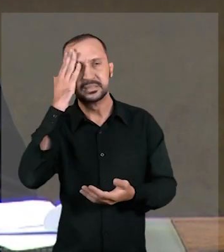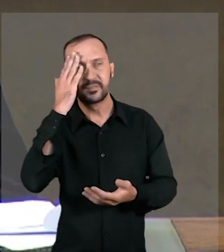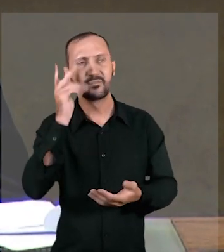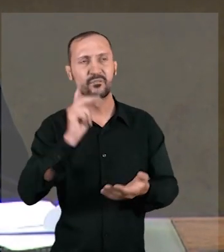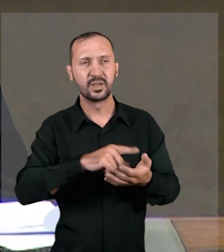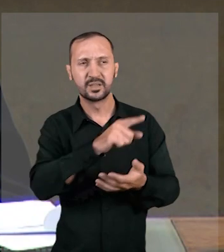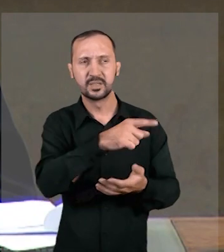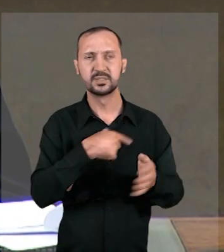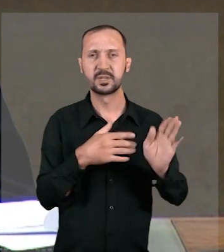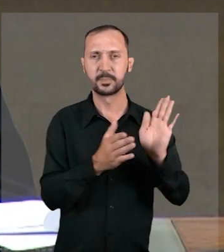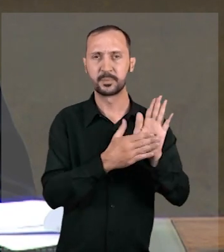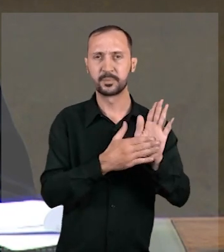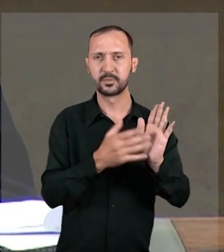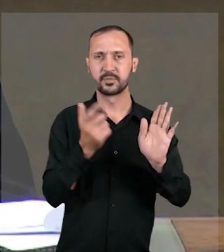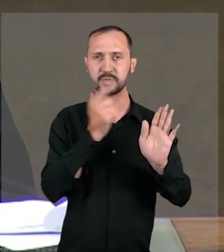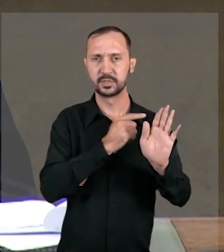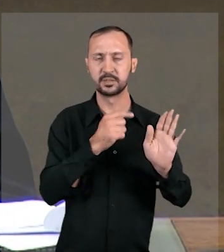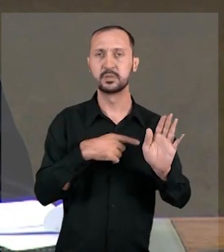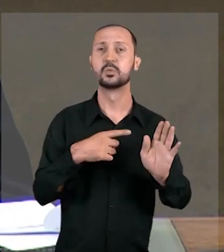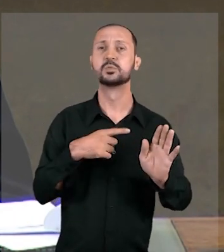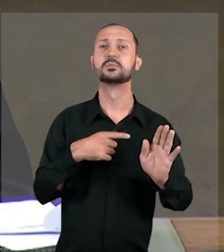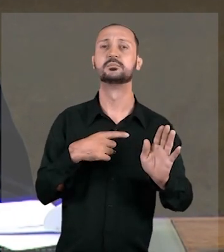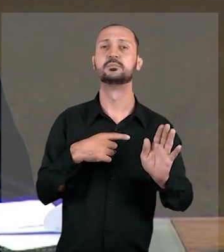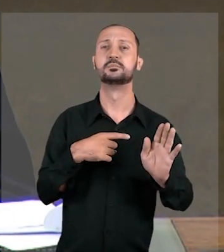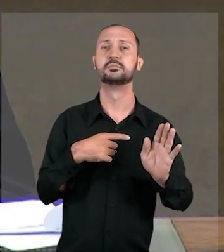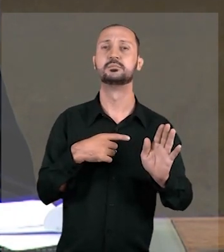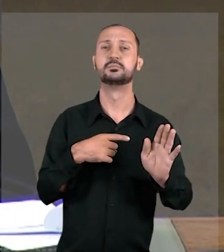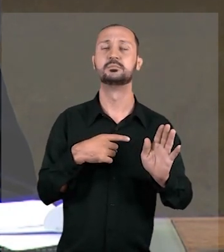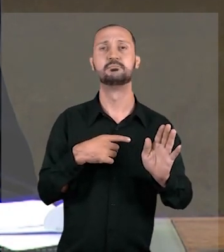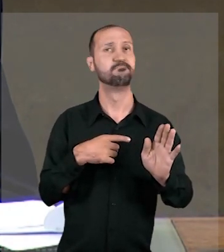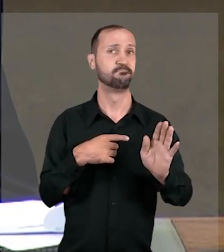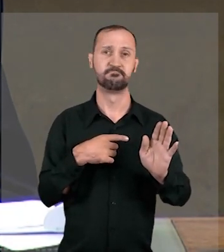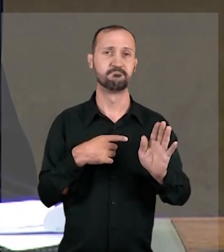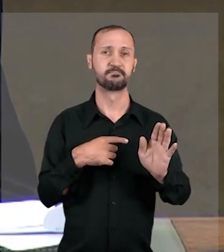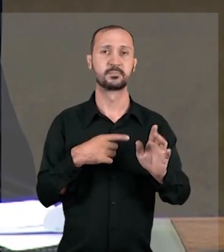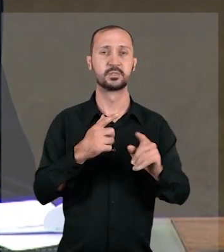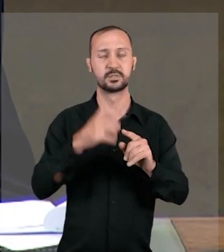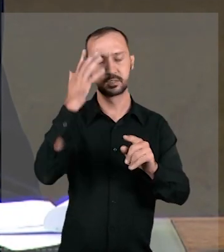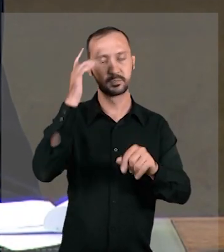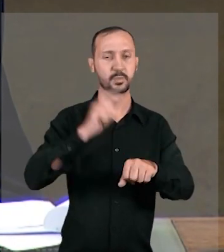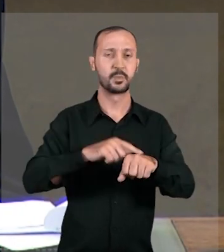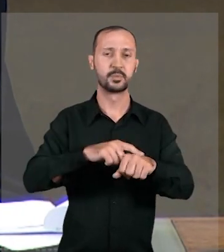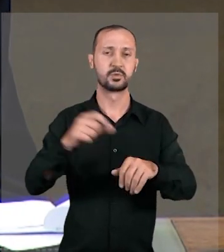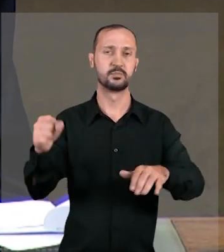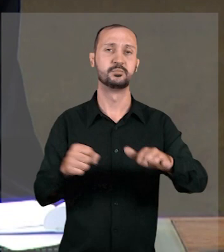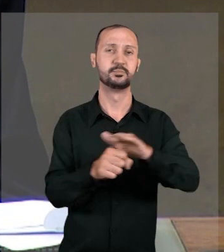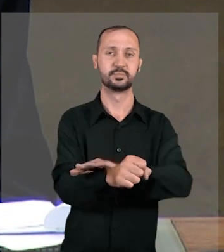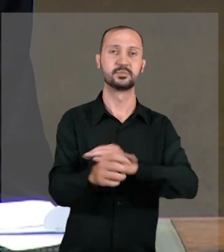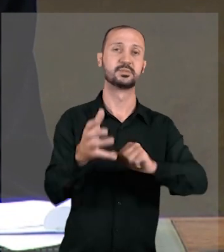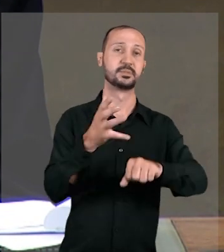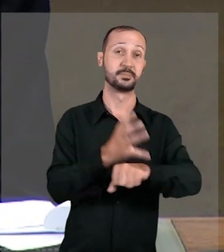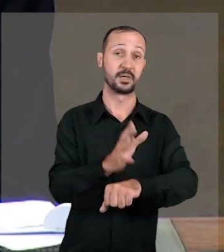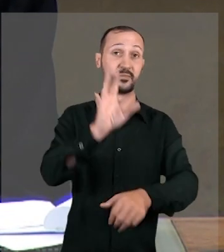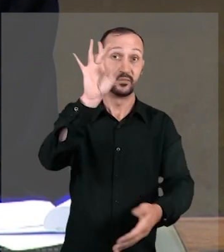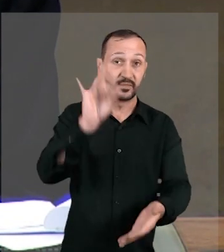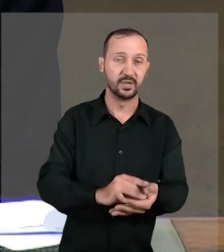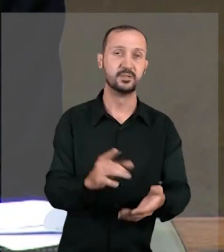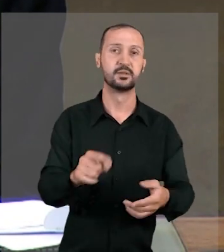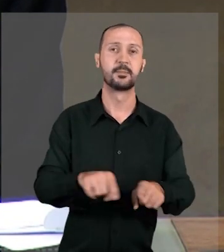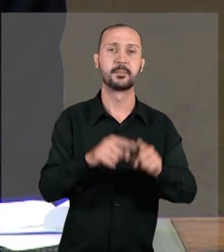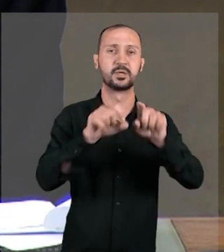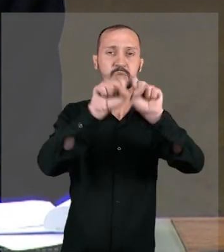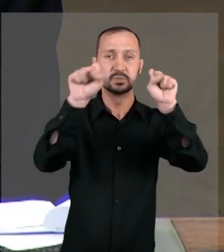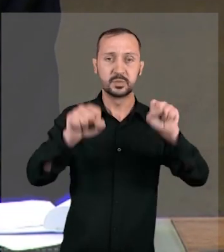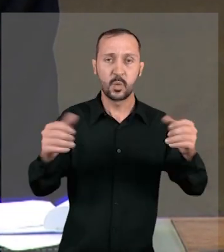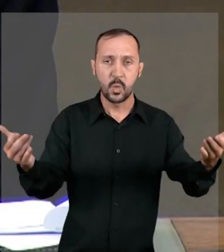que o que você está propondo vai funcionar? Não tem. A gente só sabe depois que colocou em prática. O que eu posso garantir é que esse sistema não